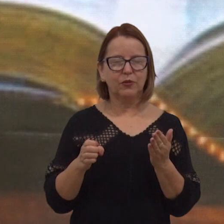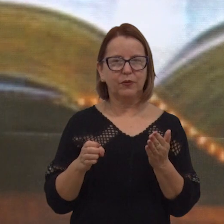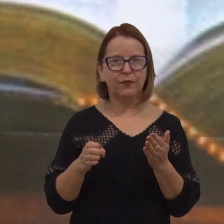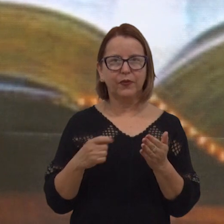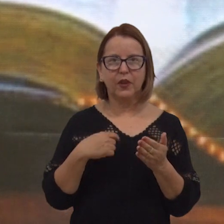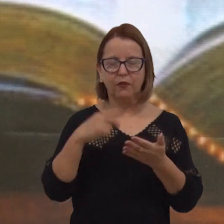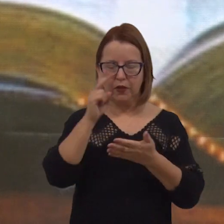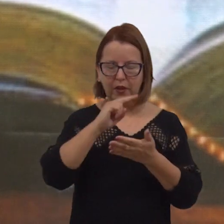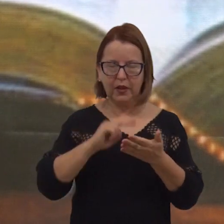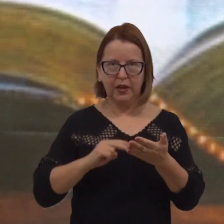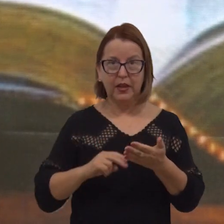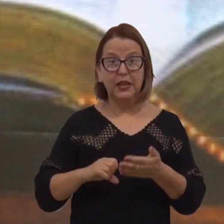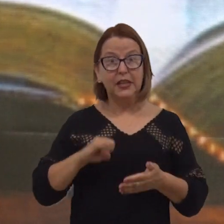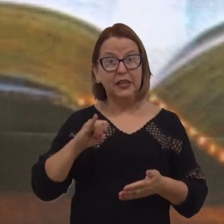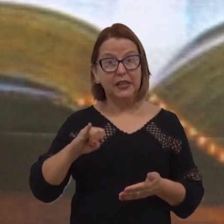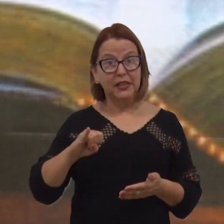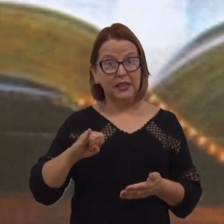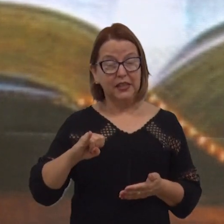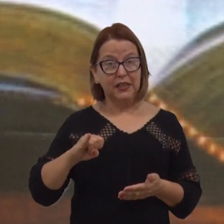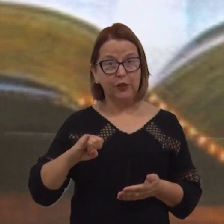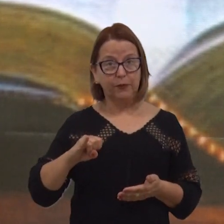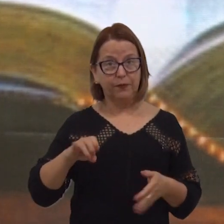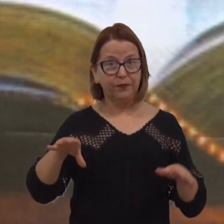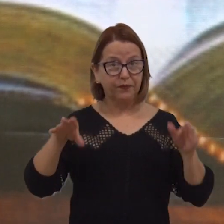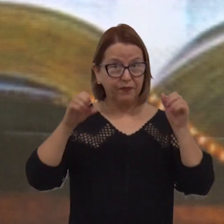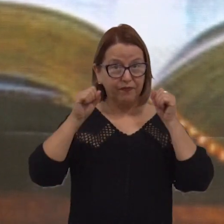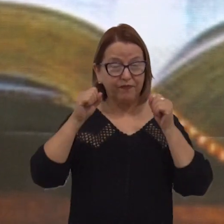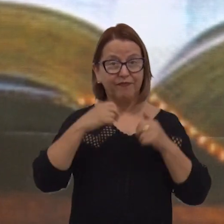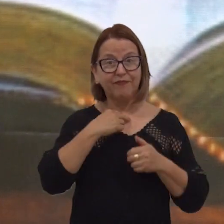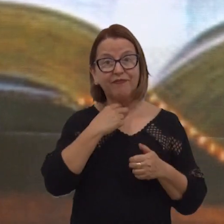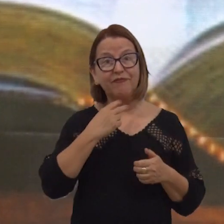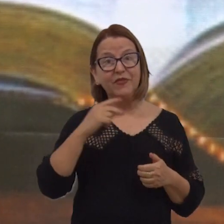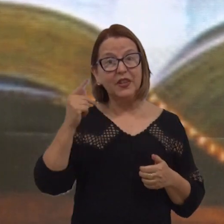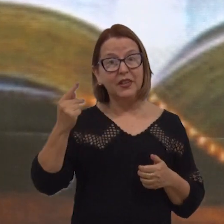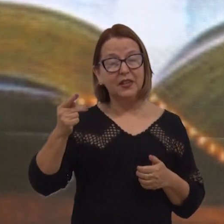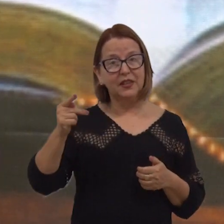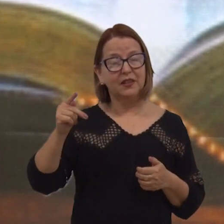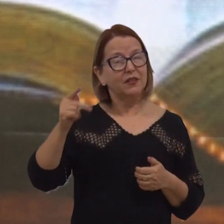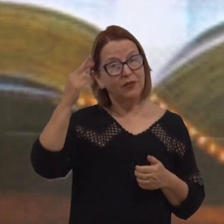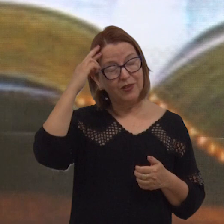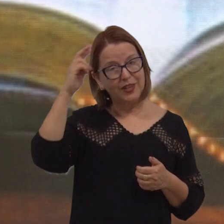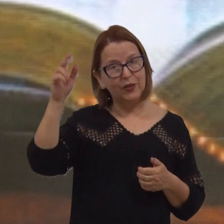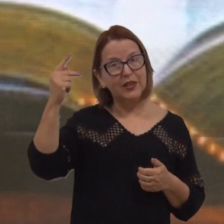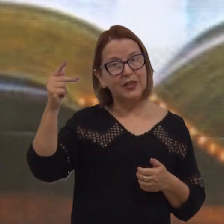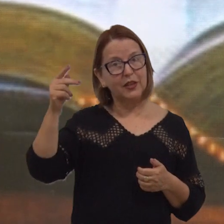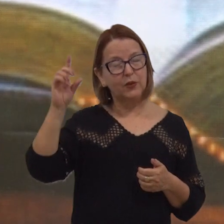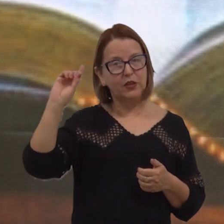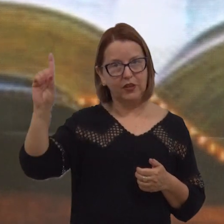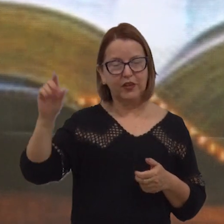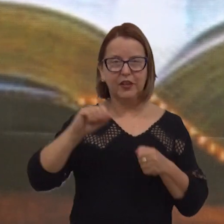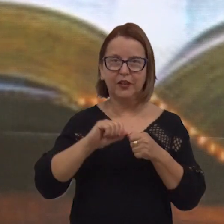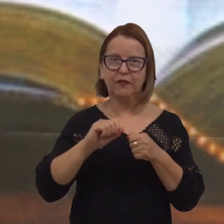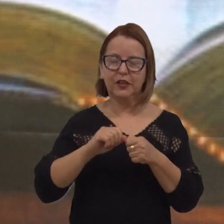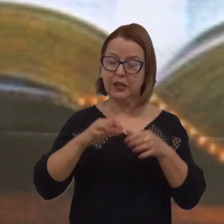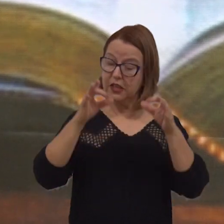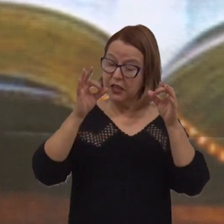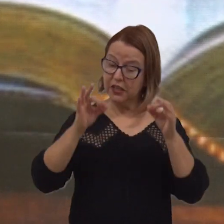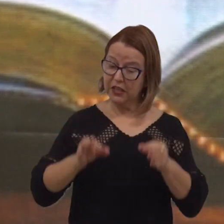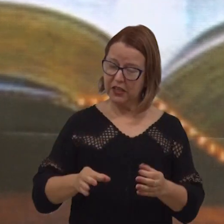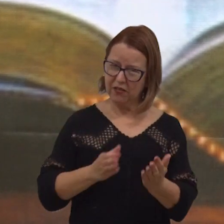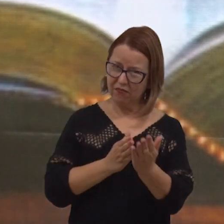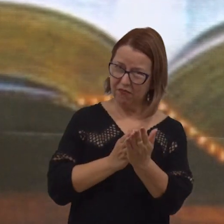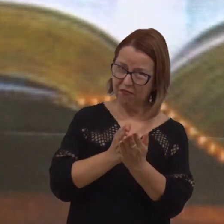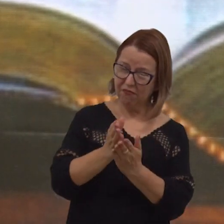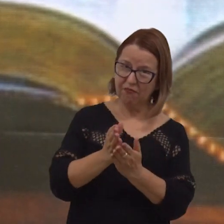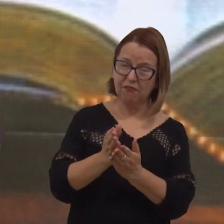aqui rapidamente, quando ele diz, se ouvires atento a voz do Senhor teu Deus, e se fizeres o que é reto